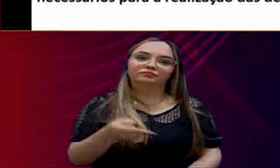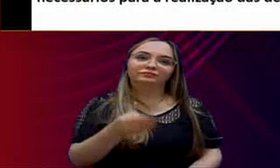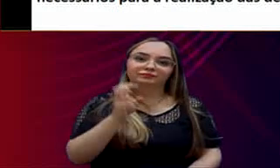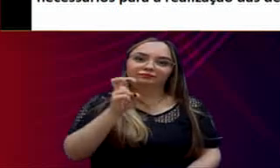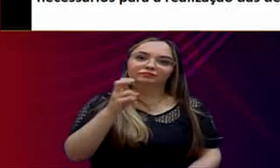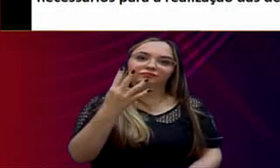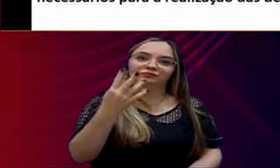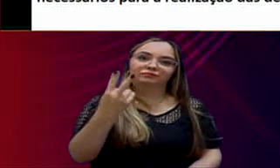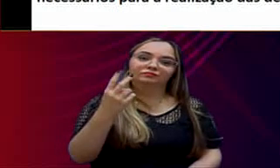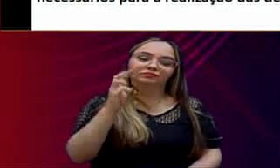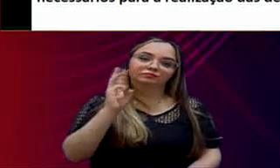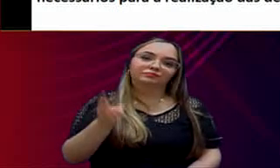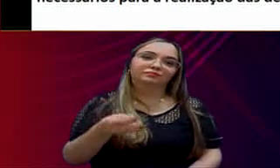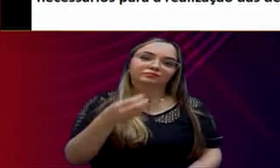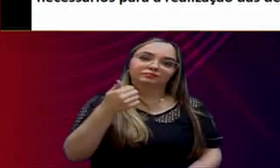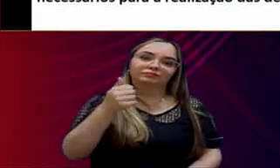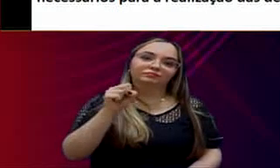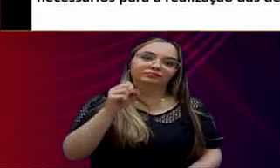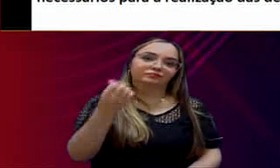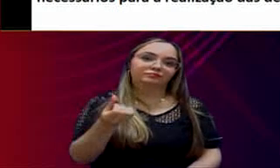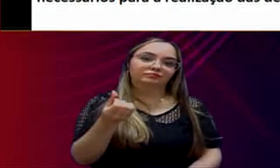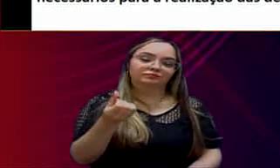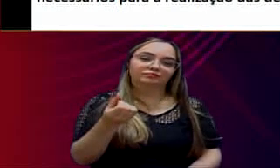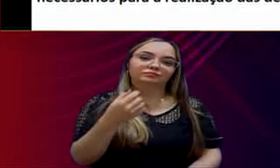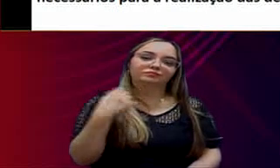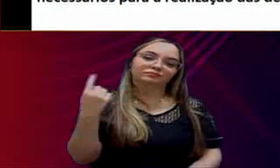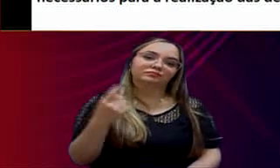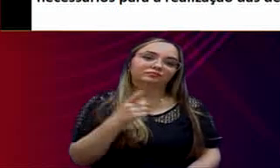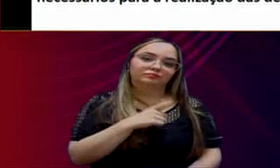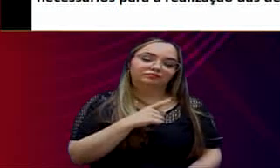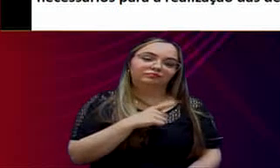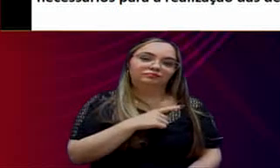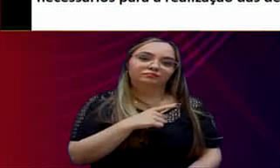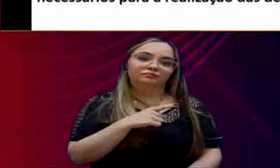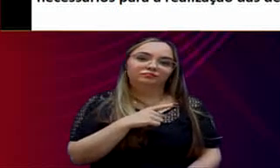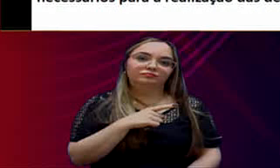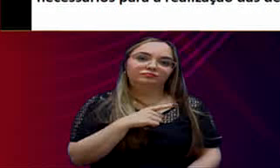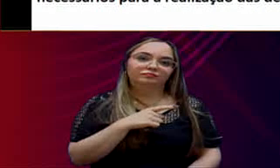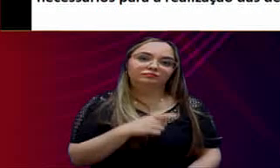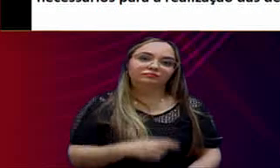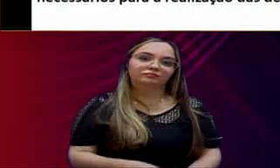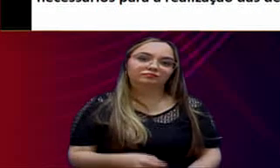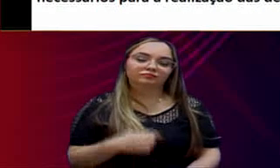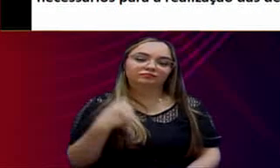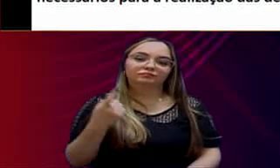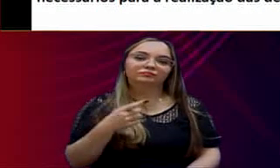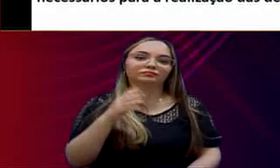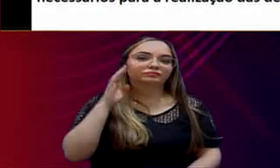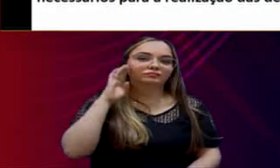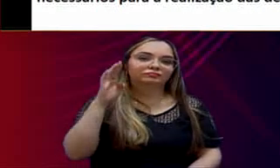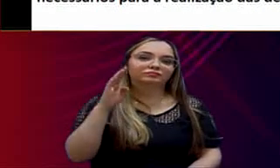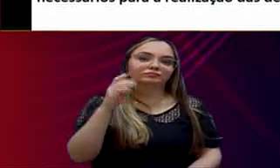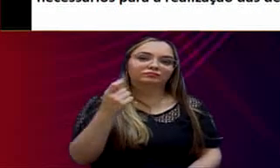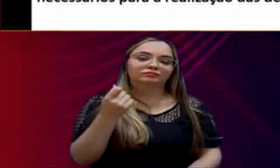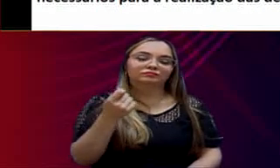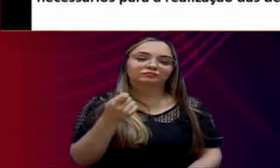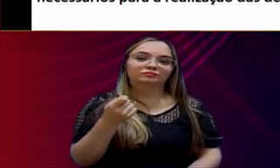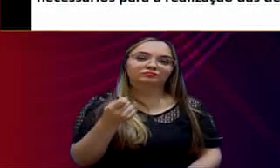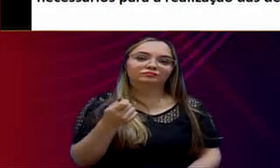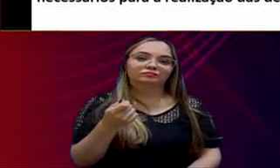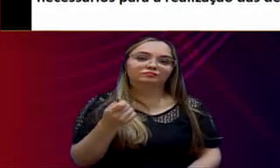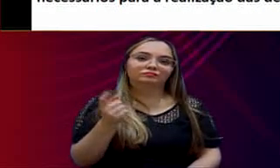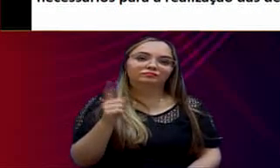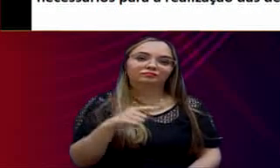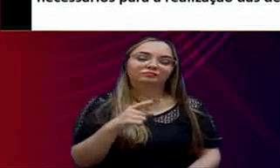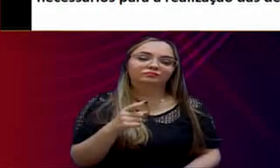542 milhões 186 obtendo assim o resultado primário né que é